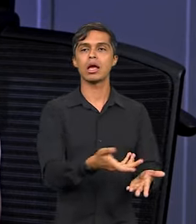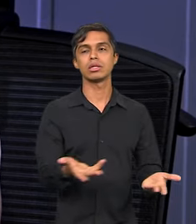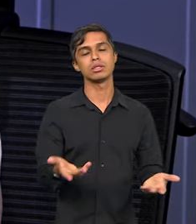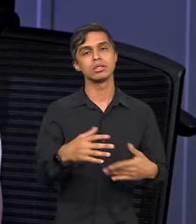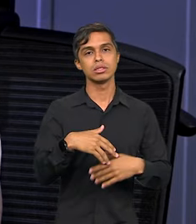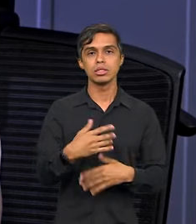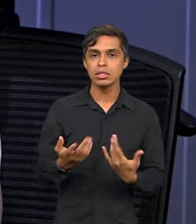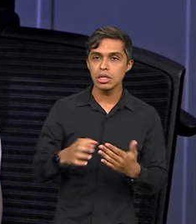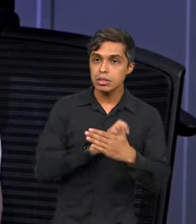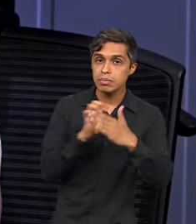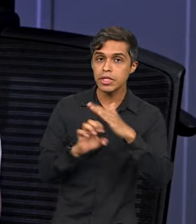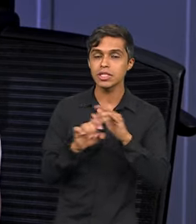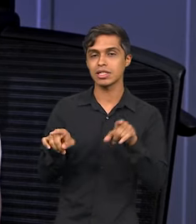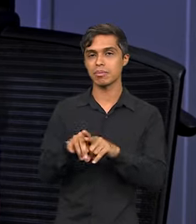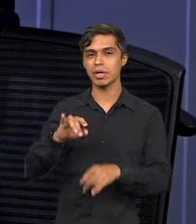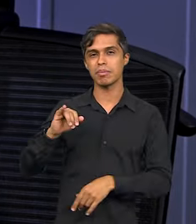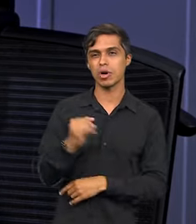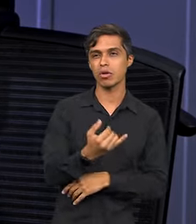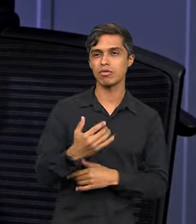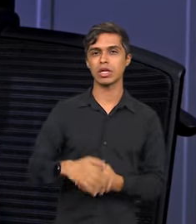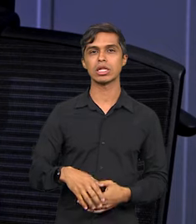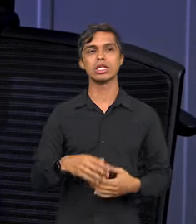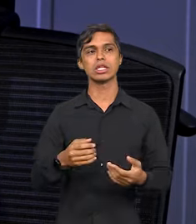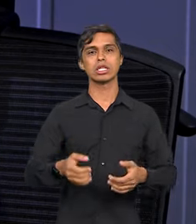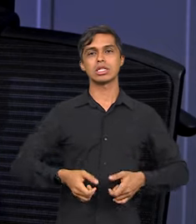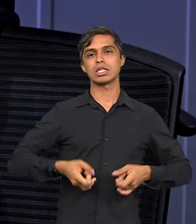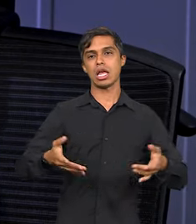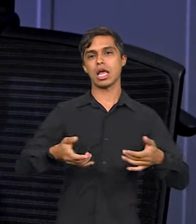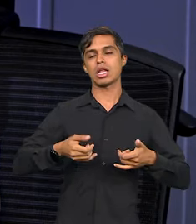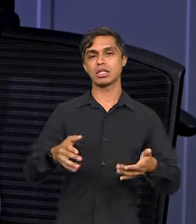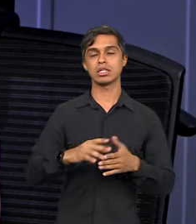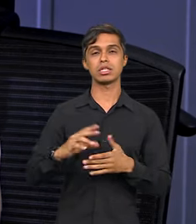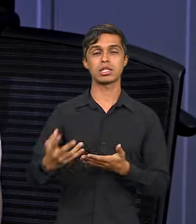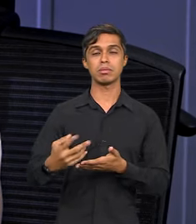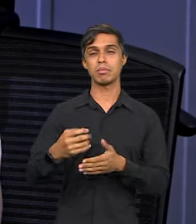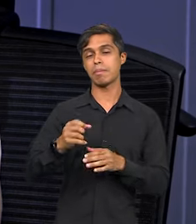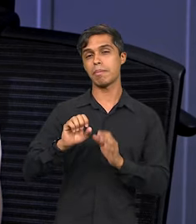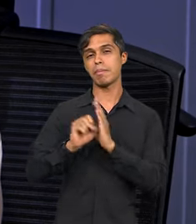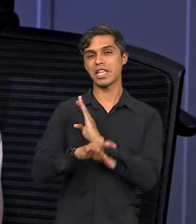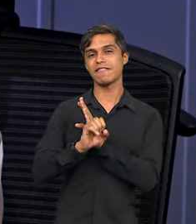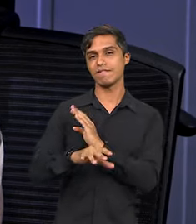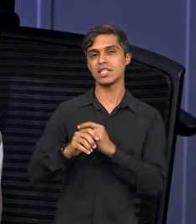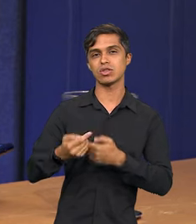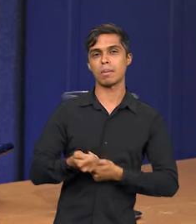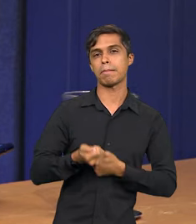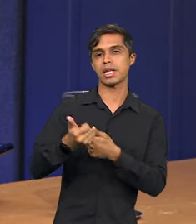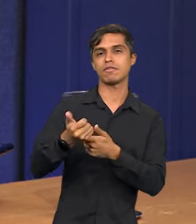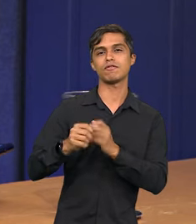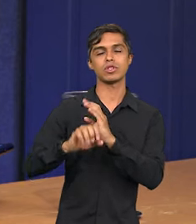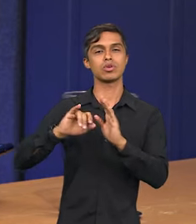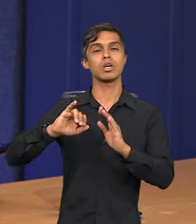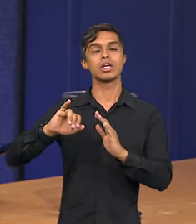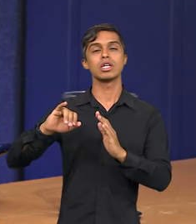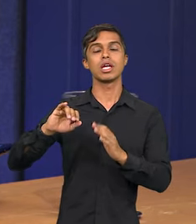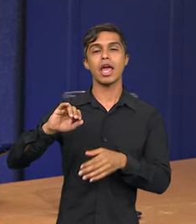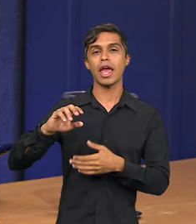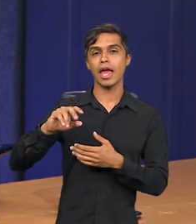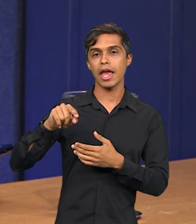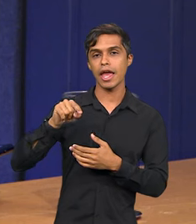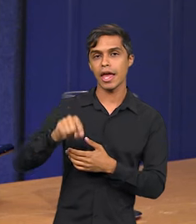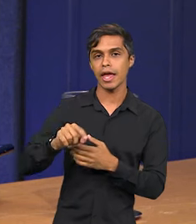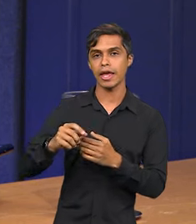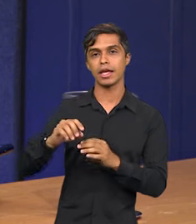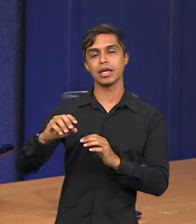também se beneficiam de eh gastos tributários que são benefícios tributários que em alguns casos Não não são